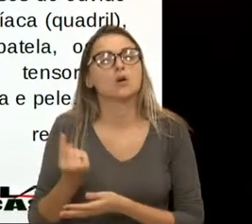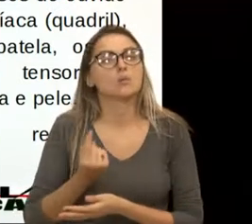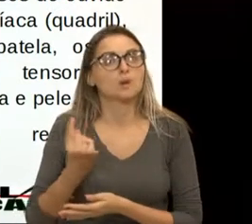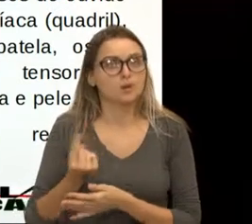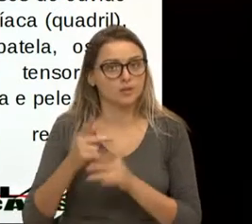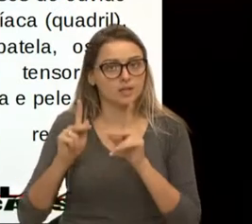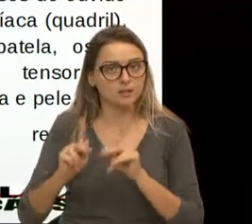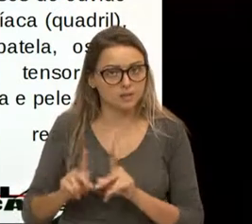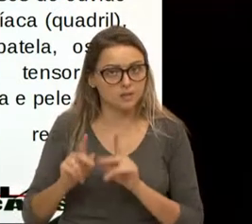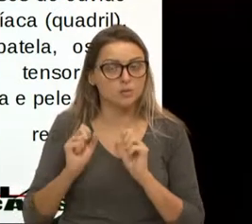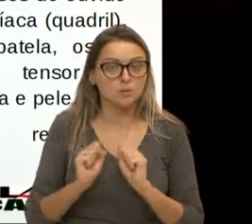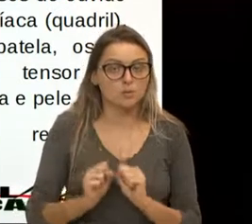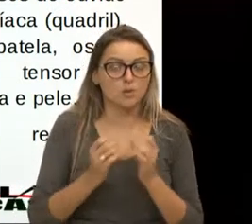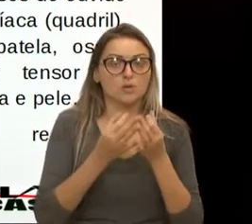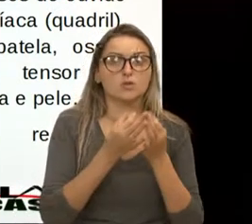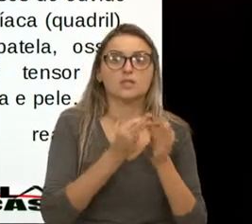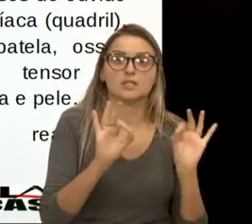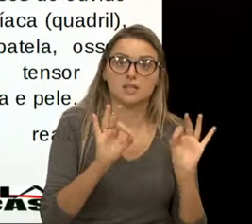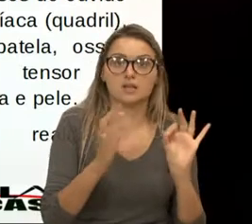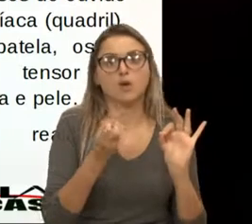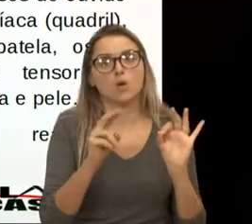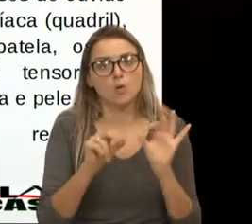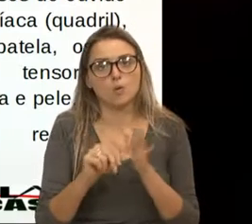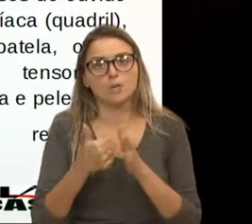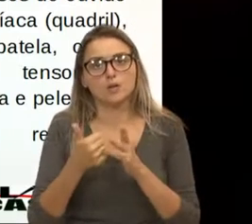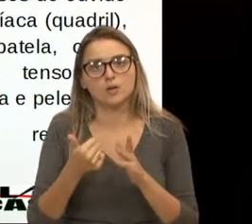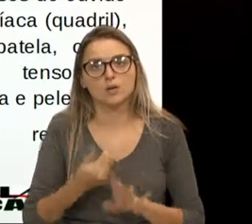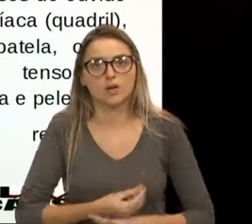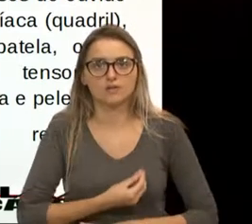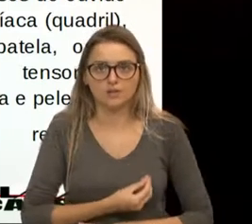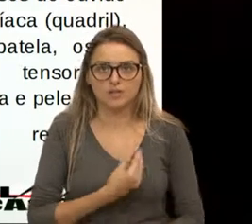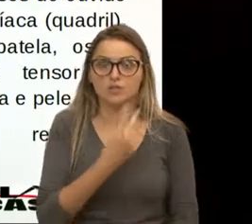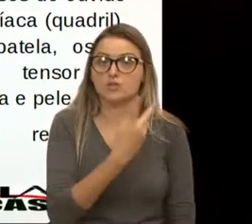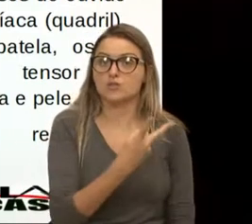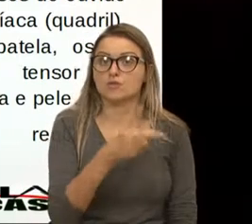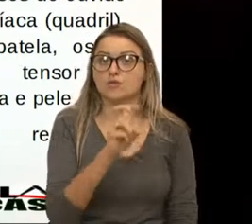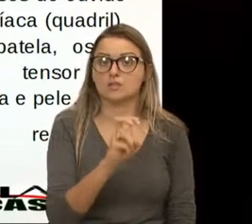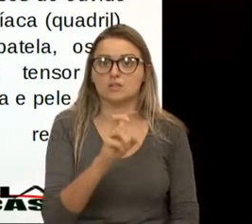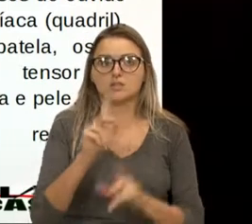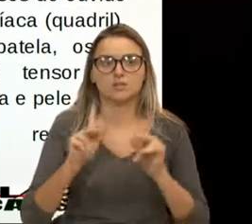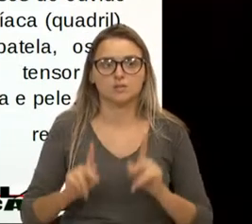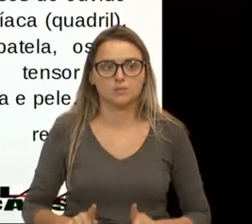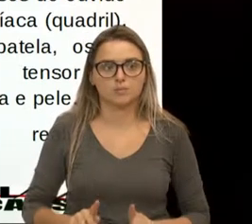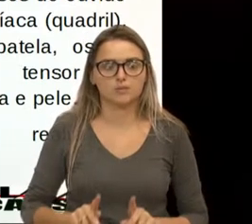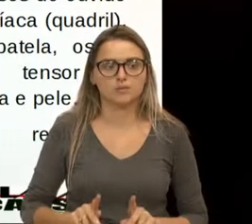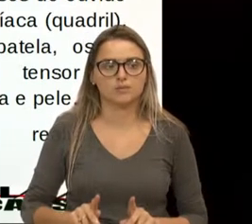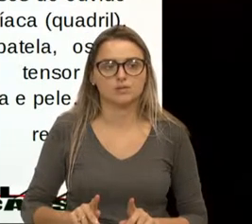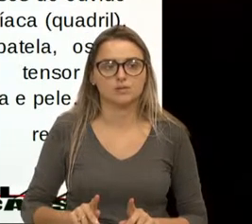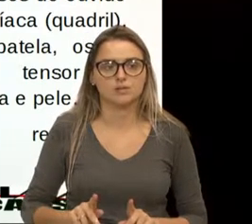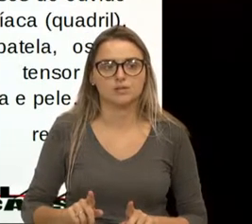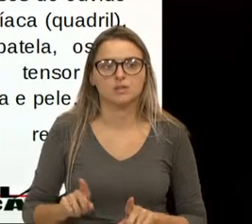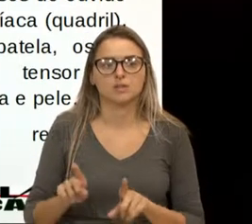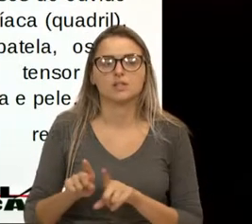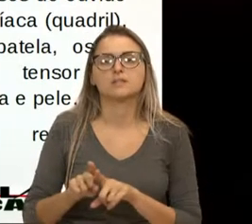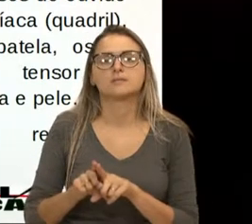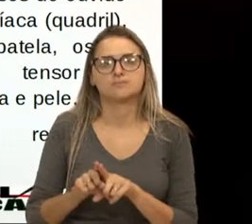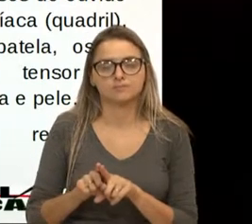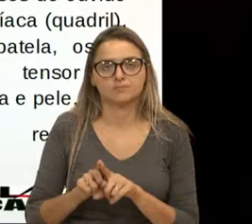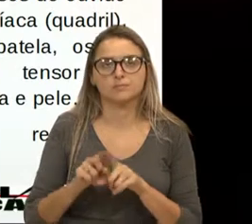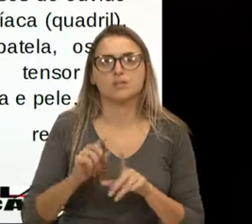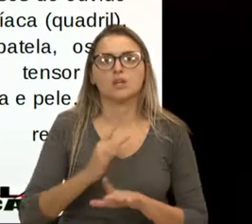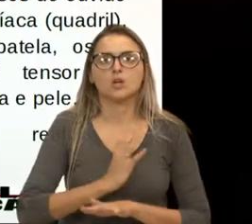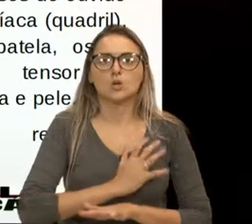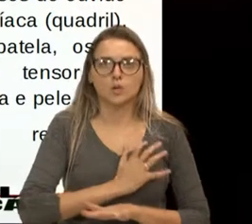condição, chance de salvar ou melhorar a vida de pelo menos 25 pessoas, podendo ser doados 2 rins, 2 pulmões,